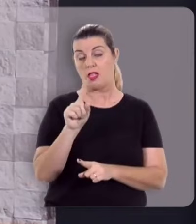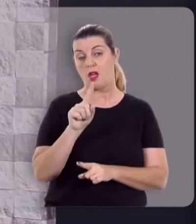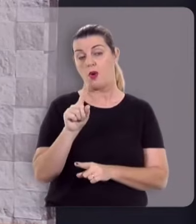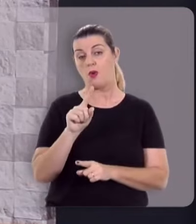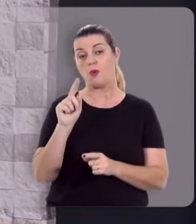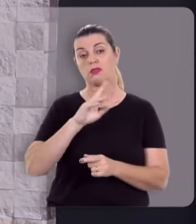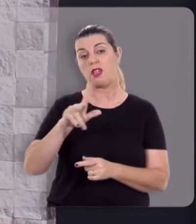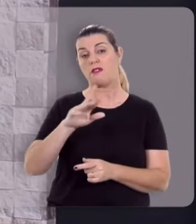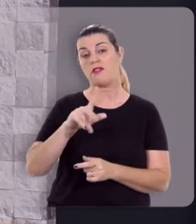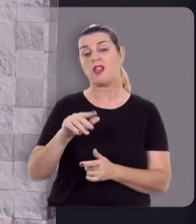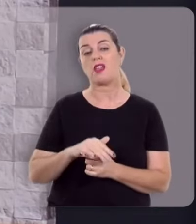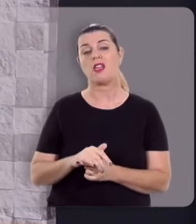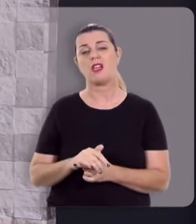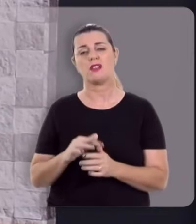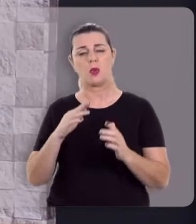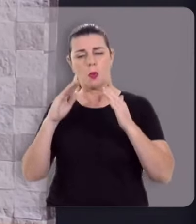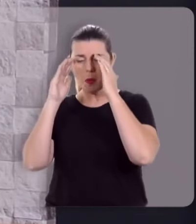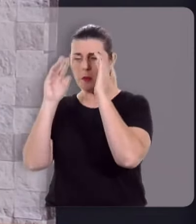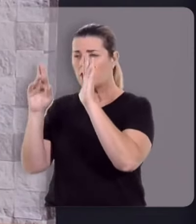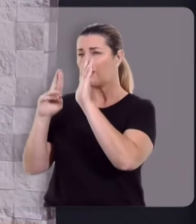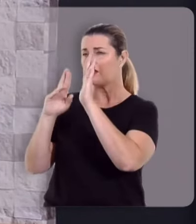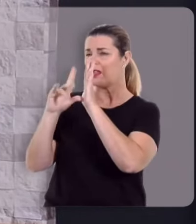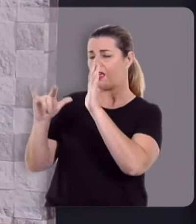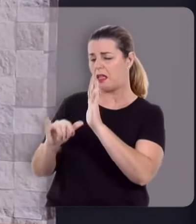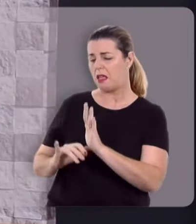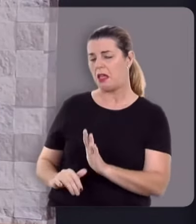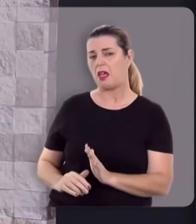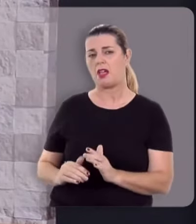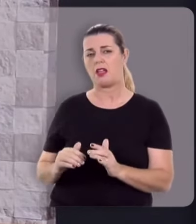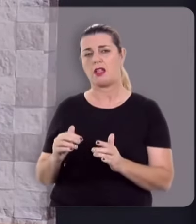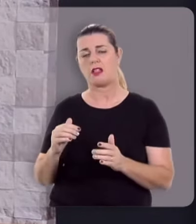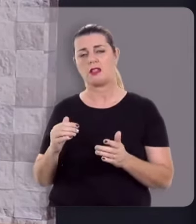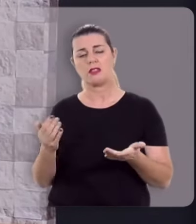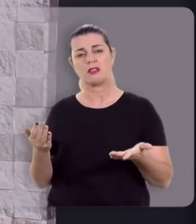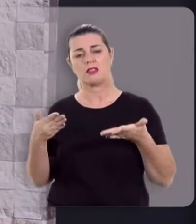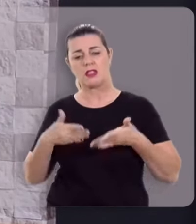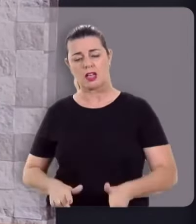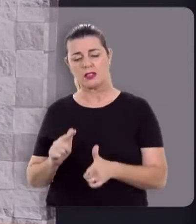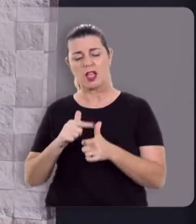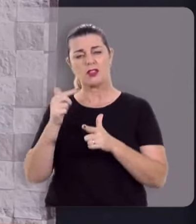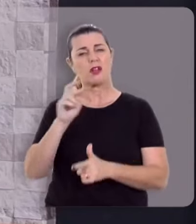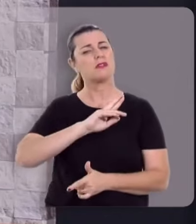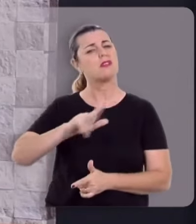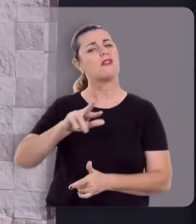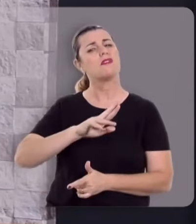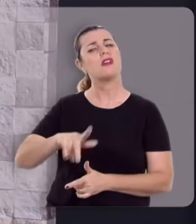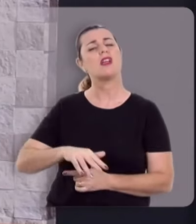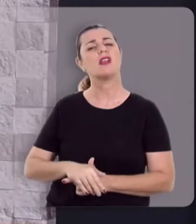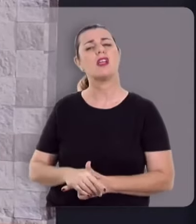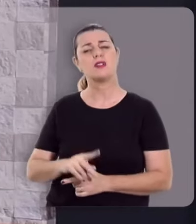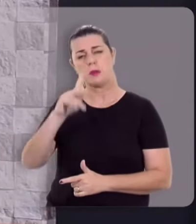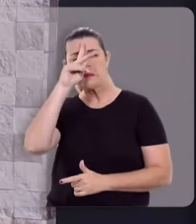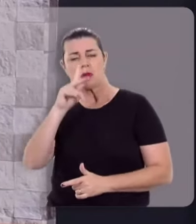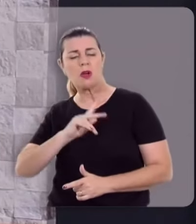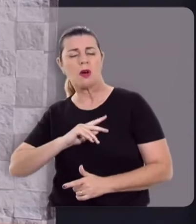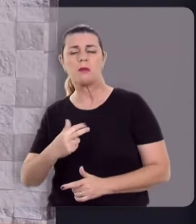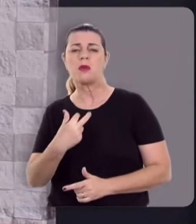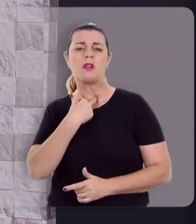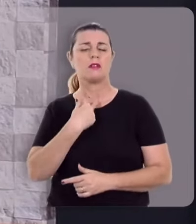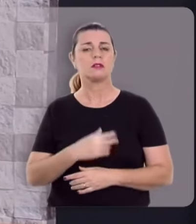cumprir ritos sagrados, nascer de novo não é algo que você possa produzir por você mesmo.